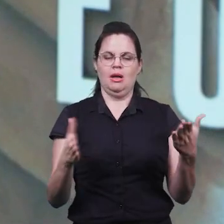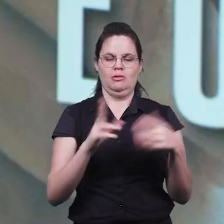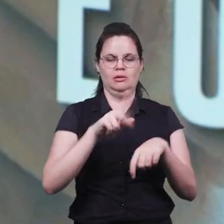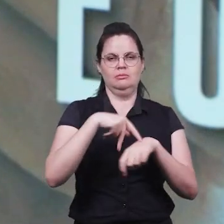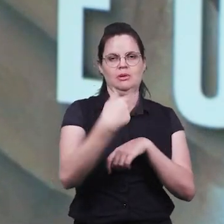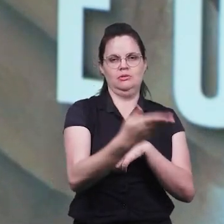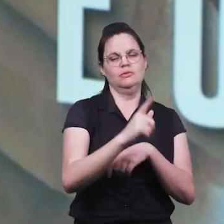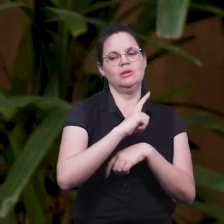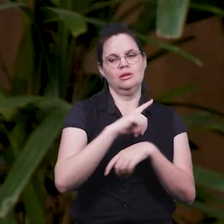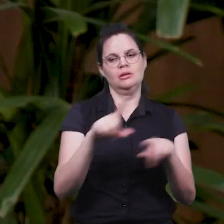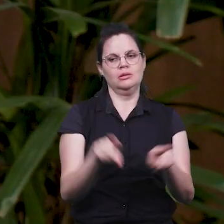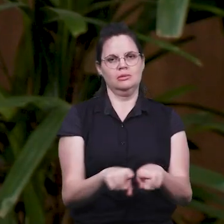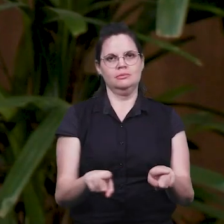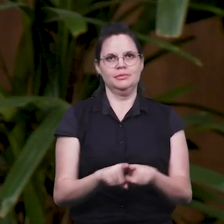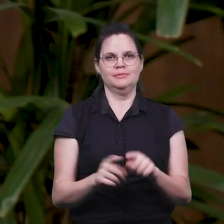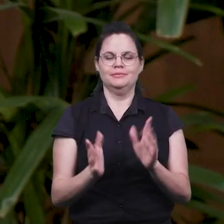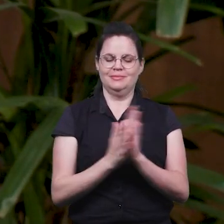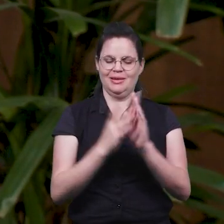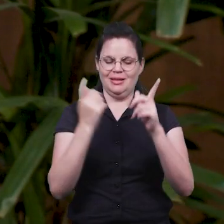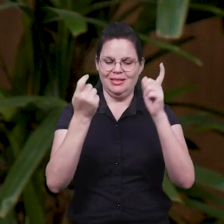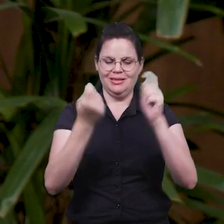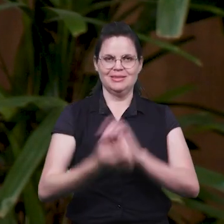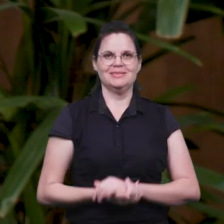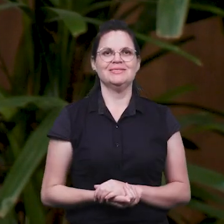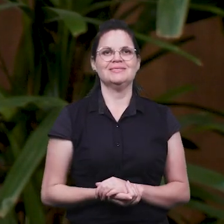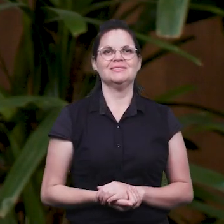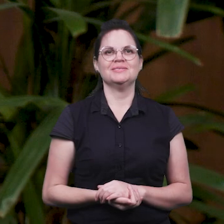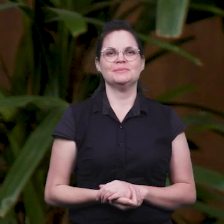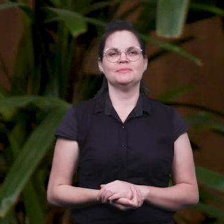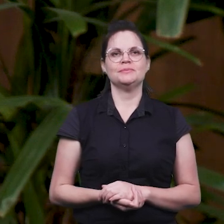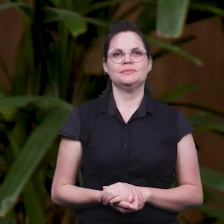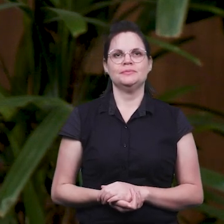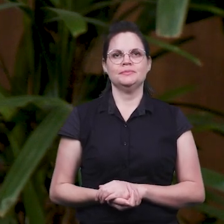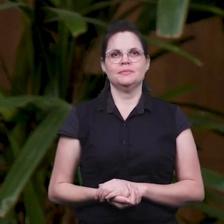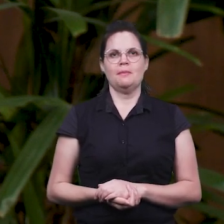exterior. Louvado seja o nome do Senhor.